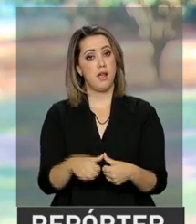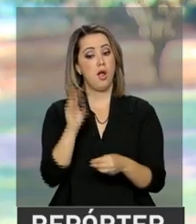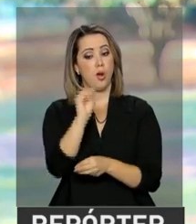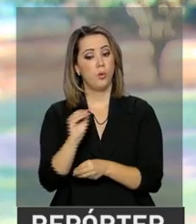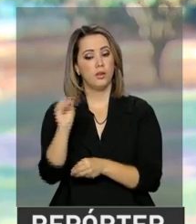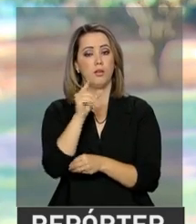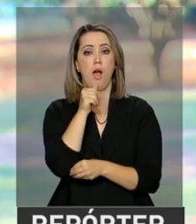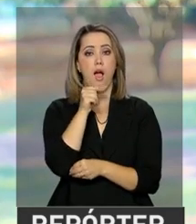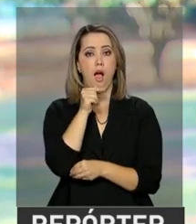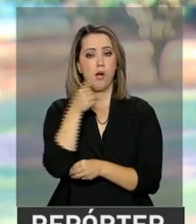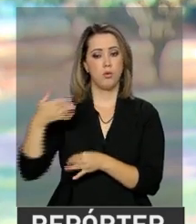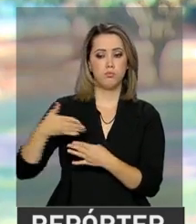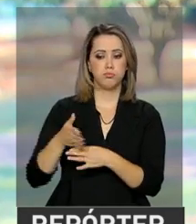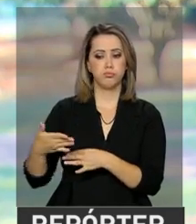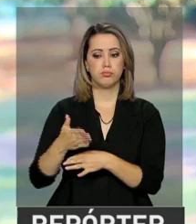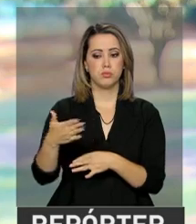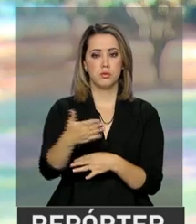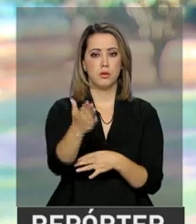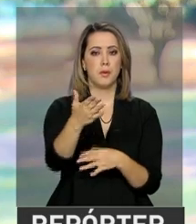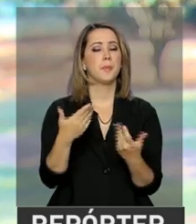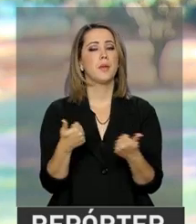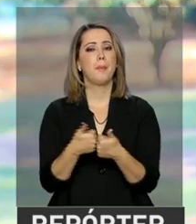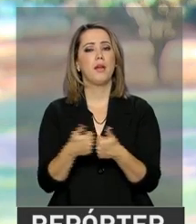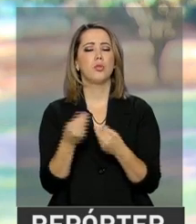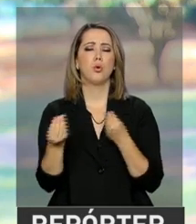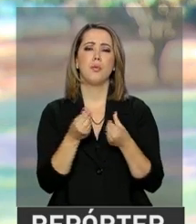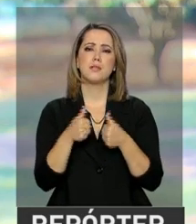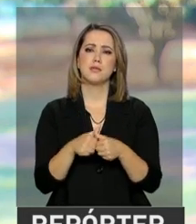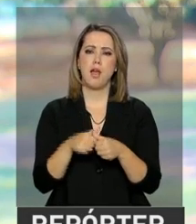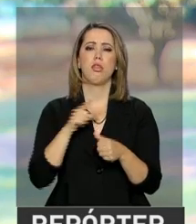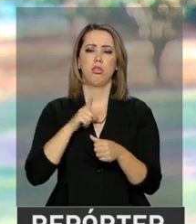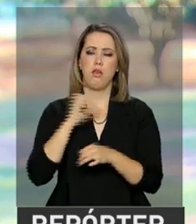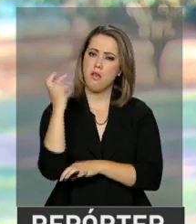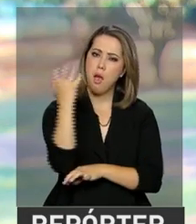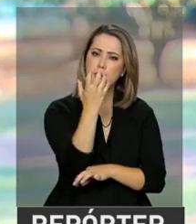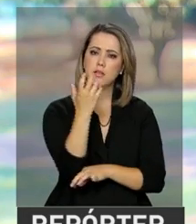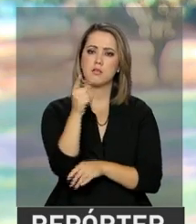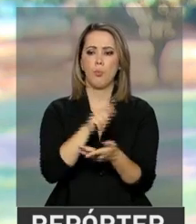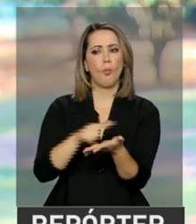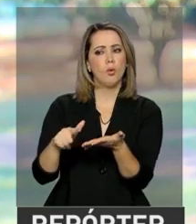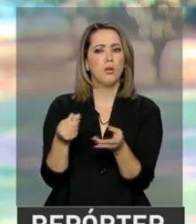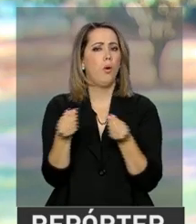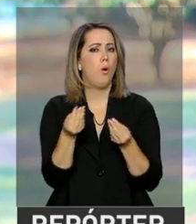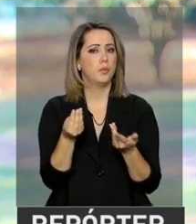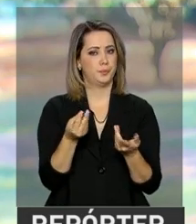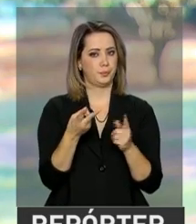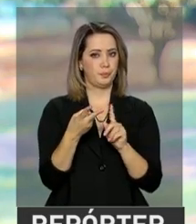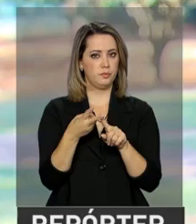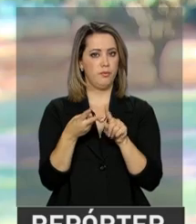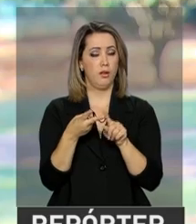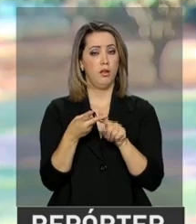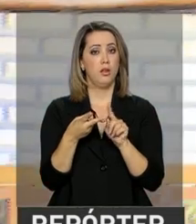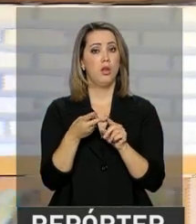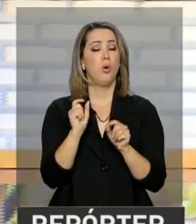aos cursos d'água né a área que fica ali à margem dos rios se tá vegetada se não tá vegetada o que ele tem de área destinada